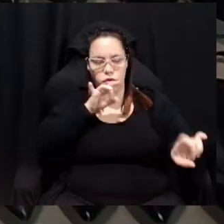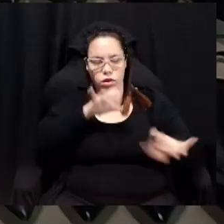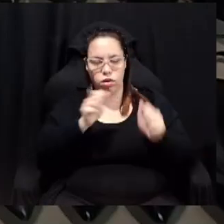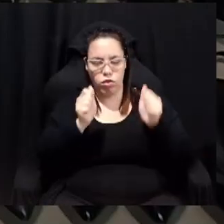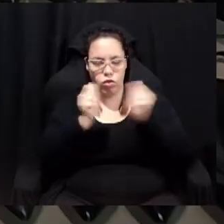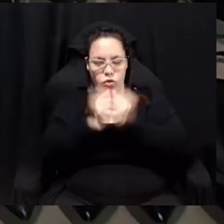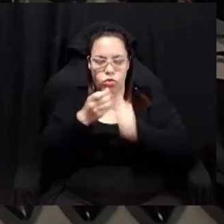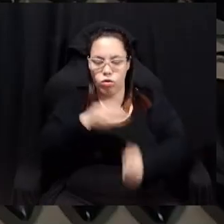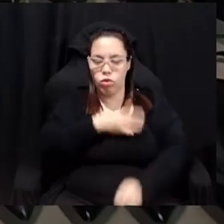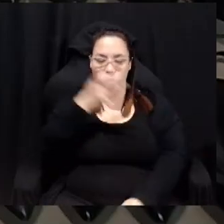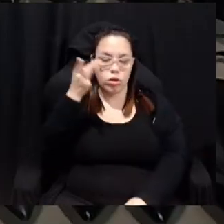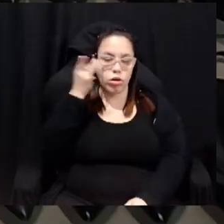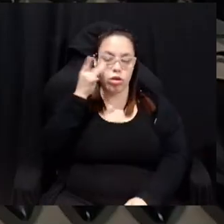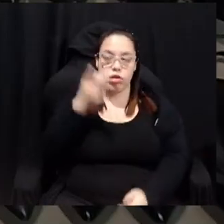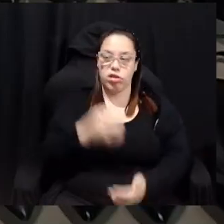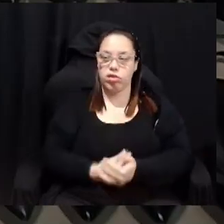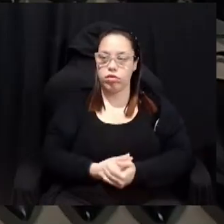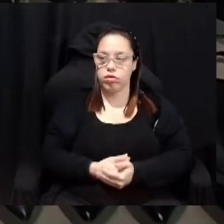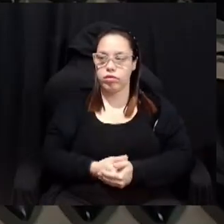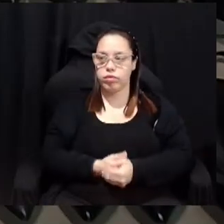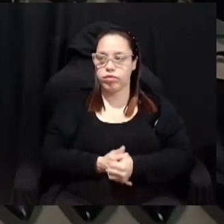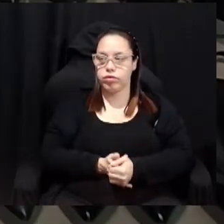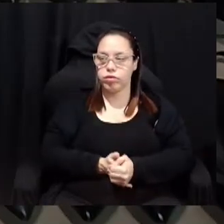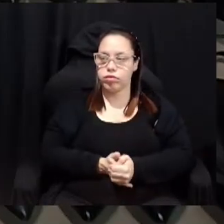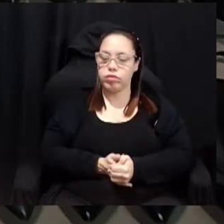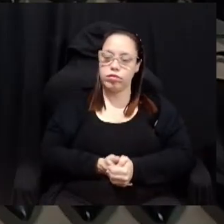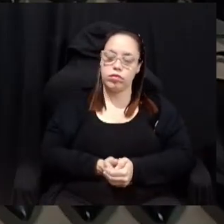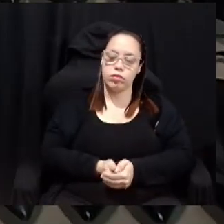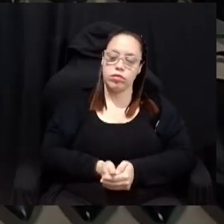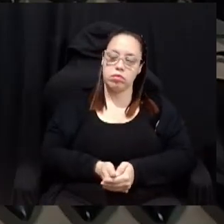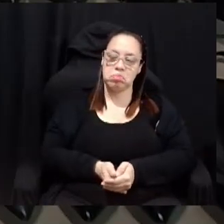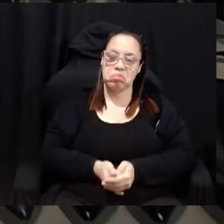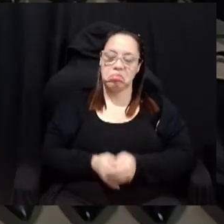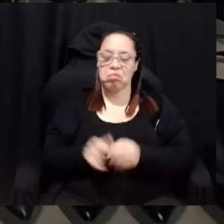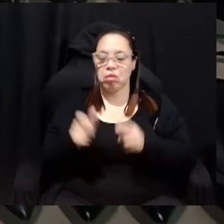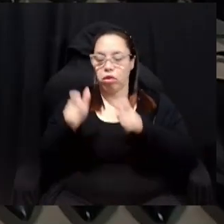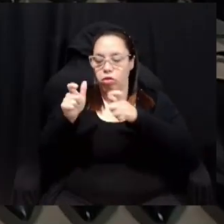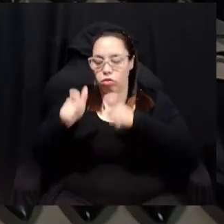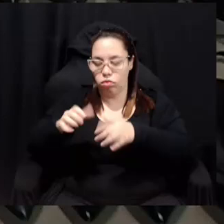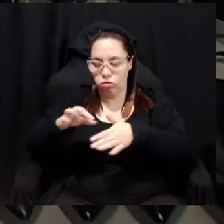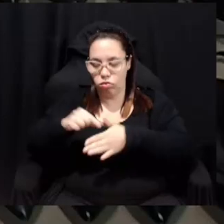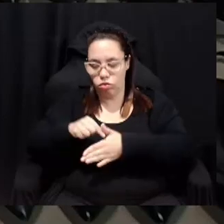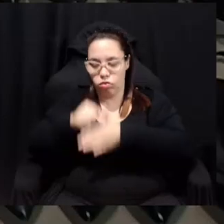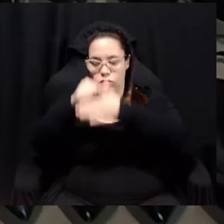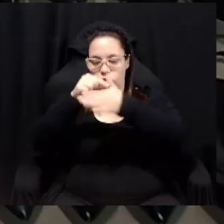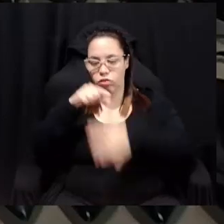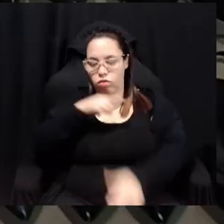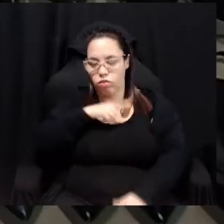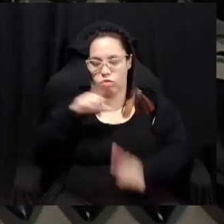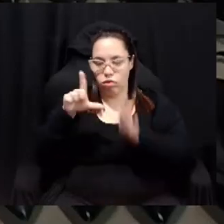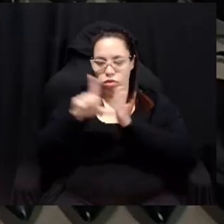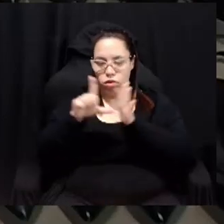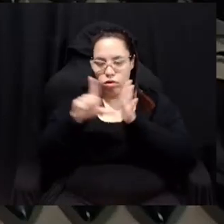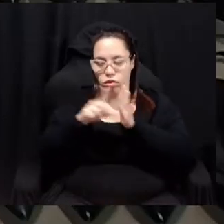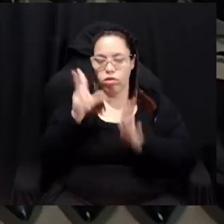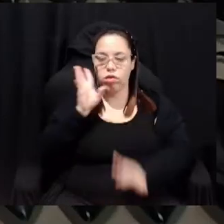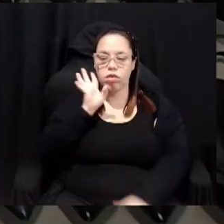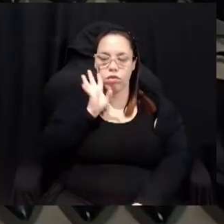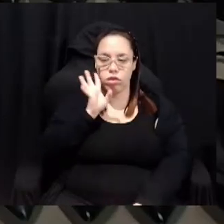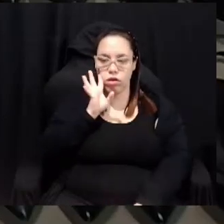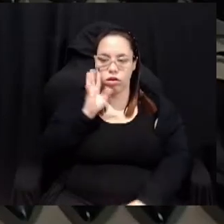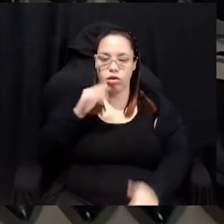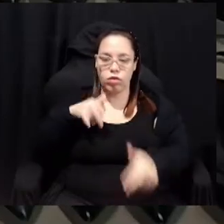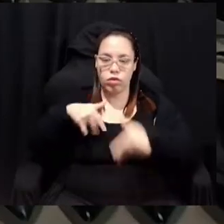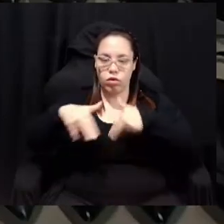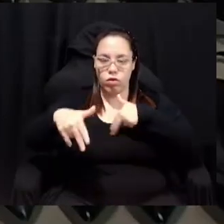destacar. E como eu disse, né? Às vezes num ponto físico, a gente tem um volume de entrada legal de pessoas, mas a gente não